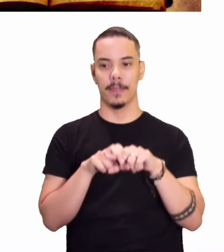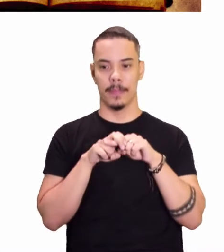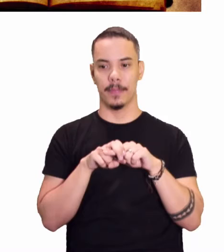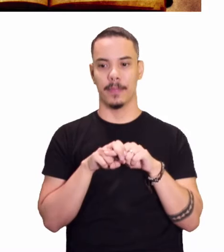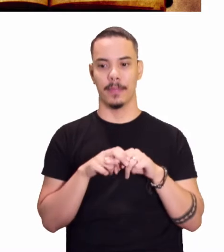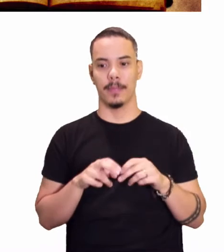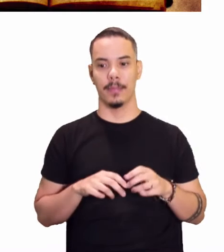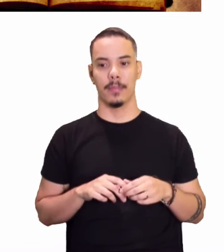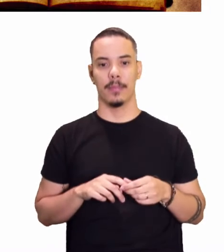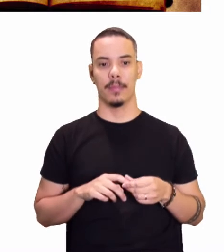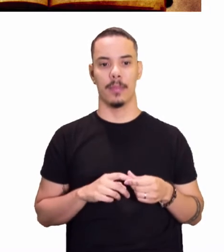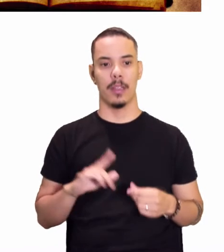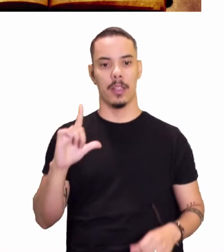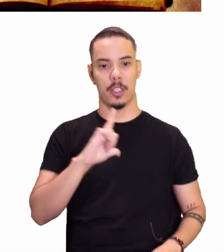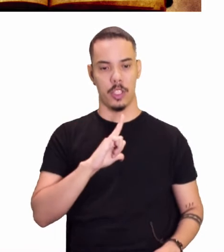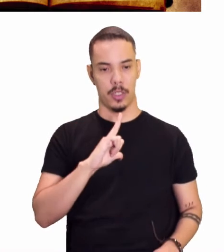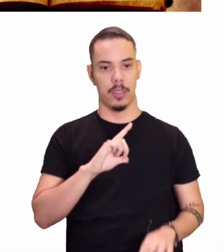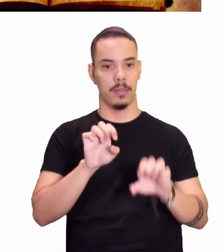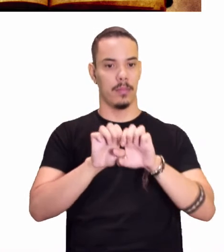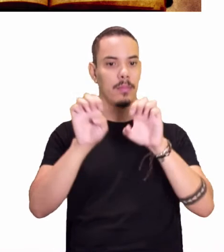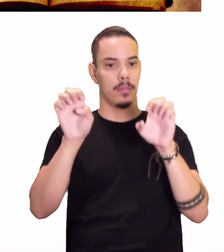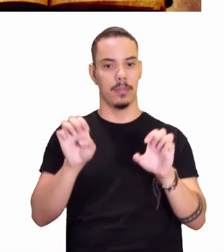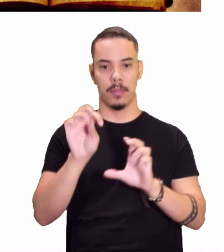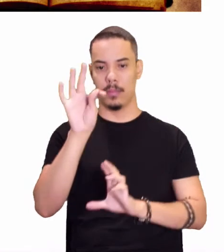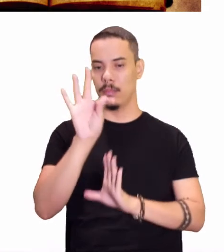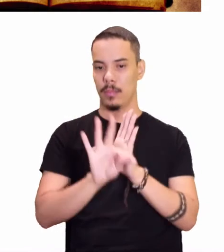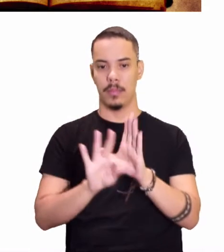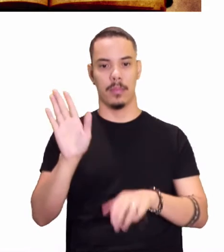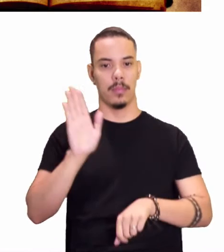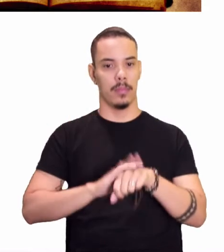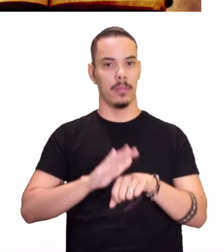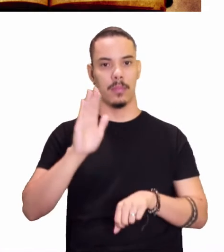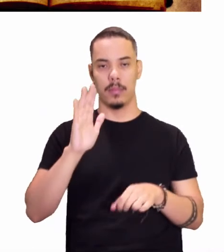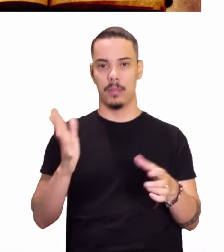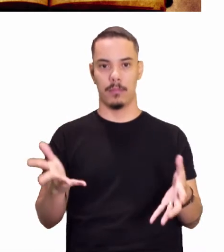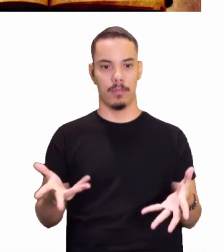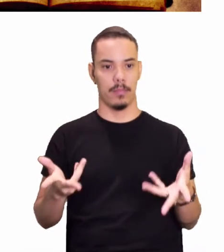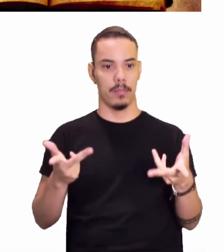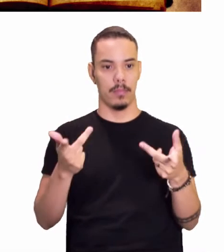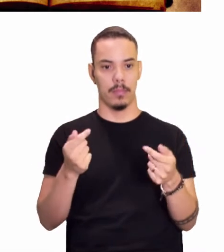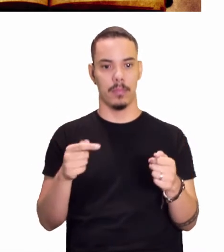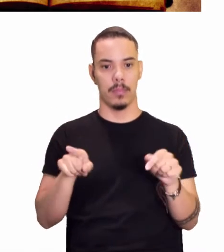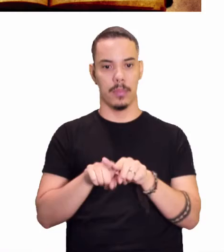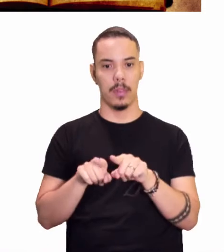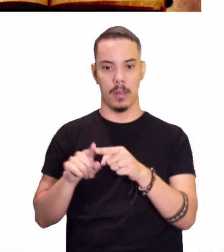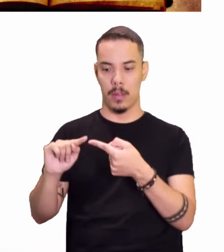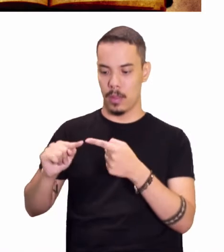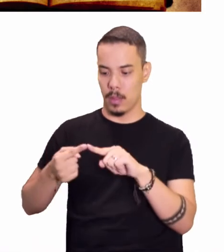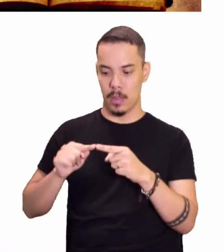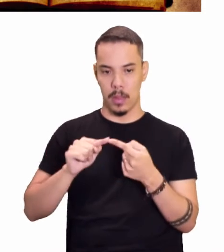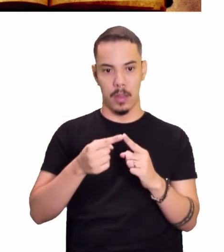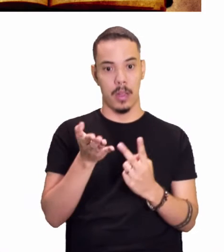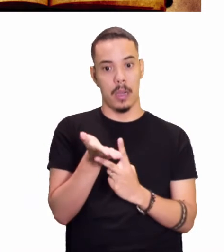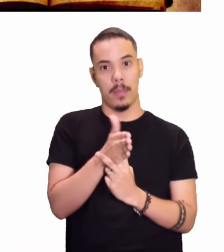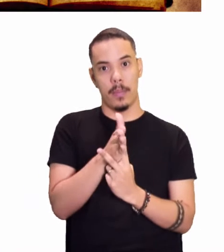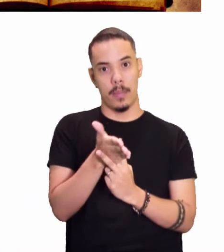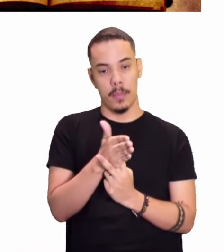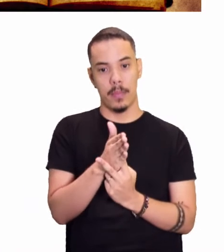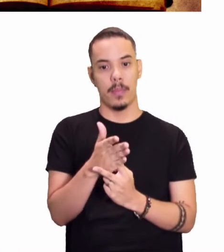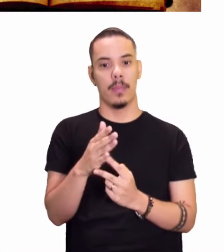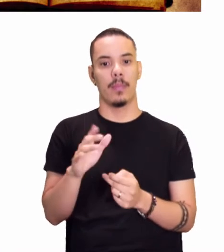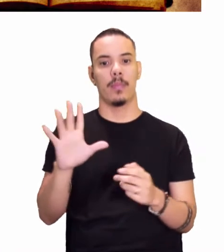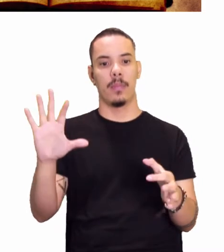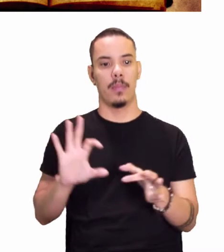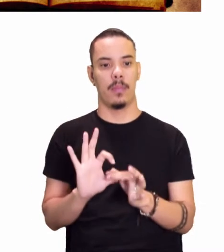vamos lá. Possuía uma estrutura textual mais elaborada, redondilhas, ambiguidade,